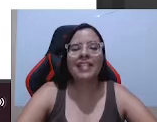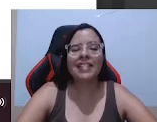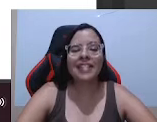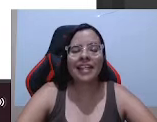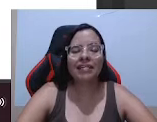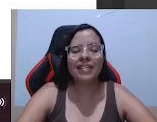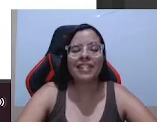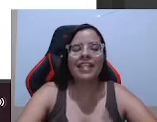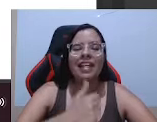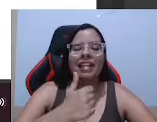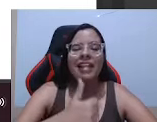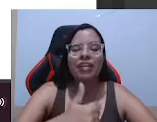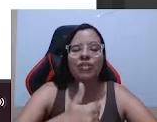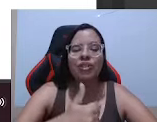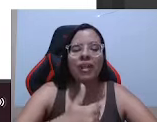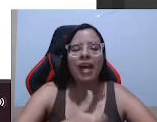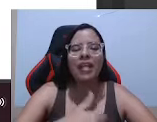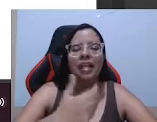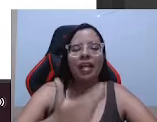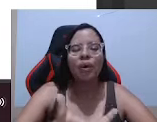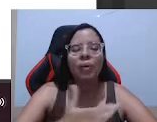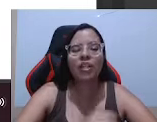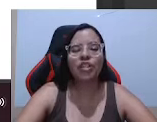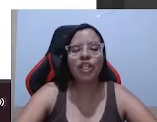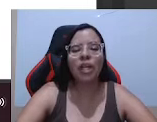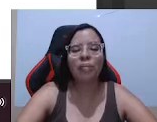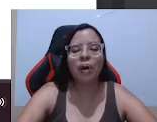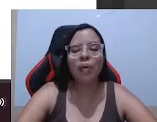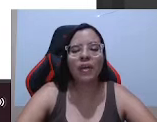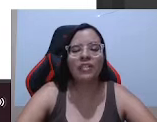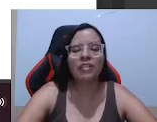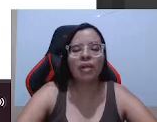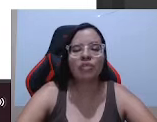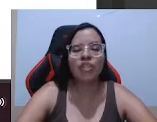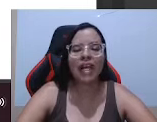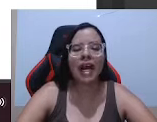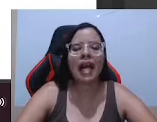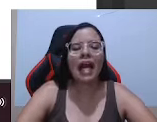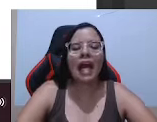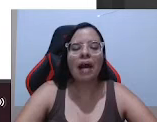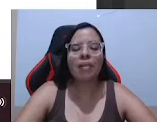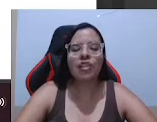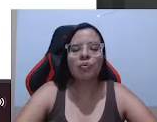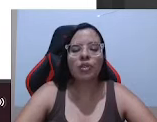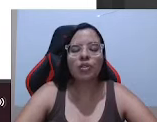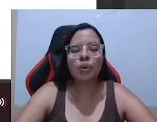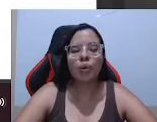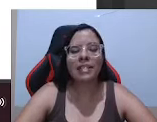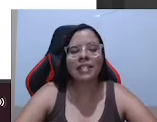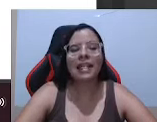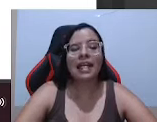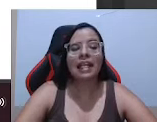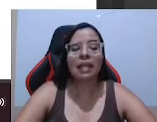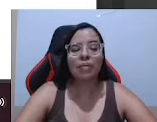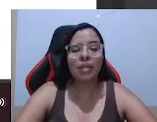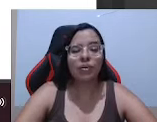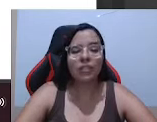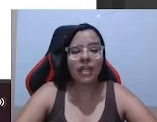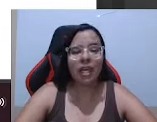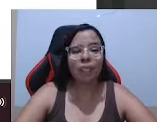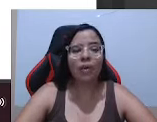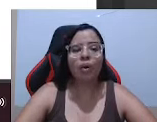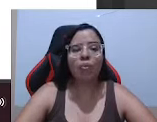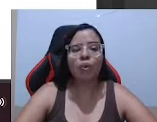canal, inscreva-se, deixe o seu like e compartilhe para o conhecimento chegar a mais pessoas.